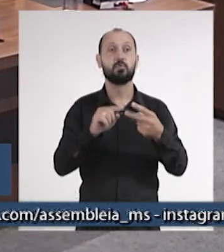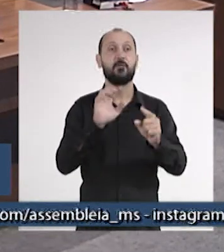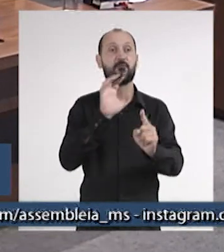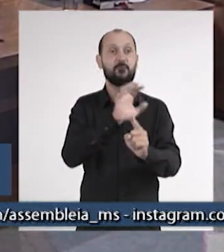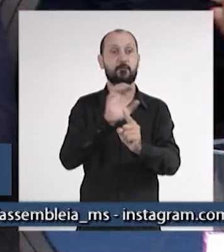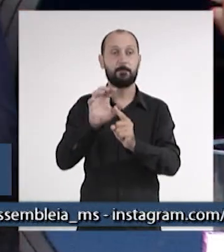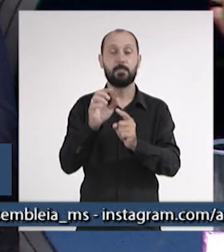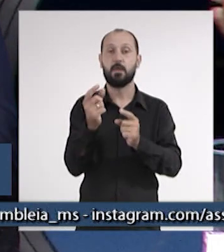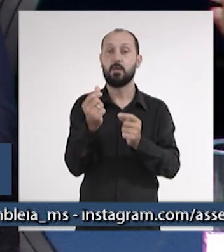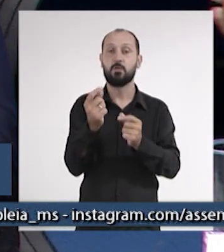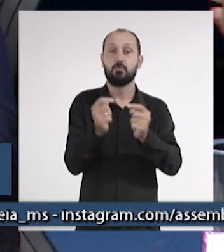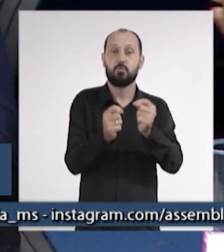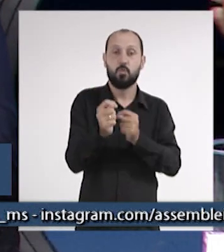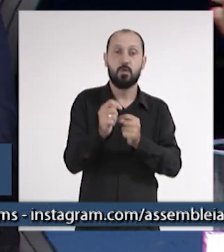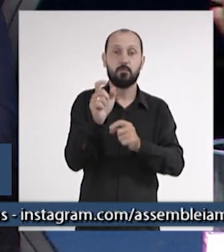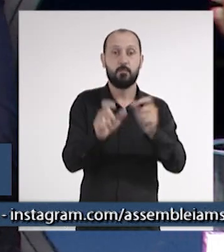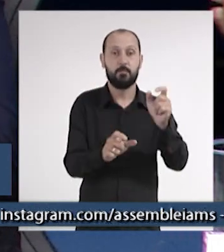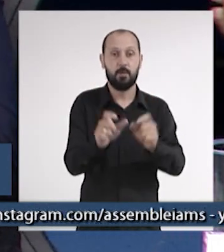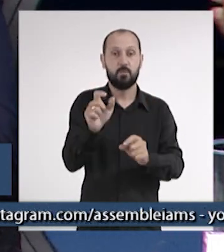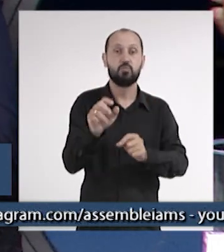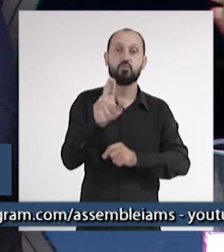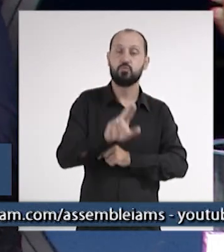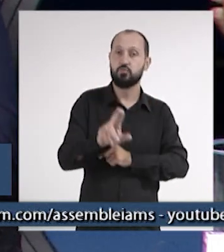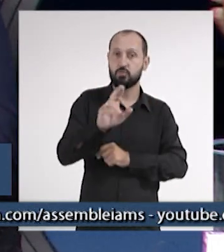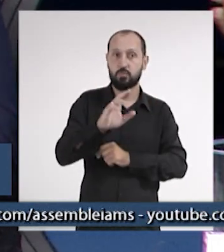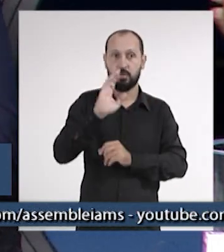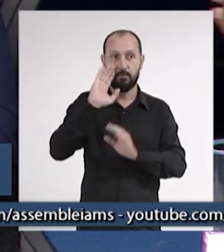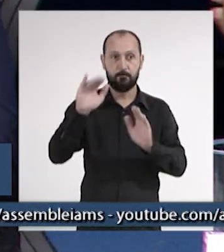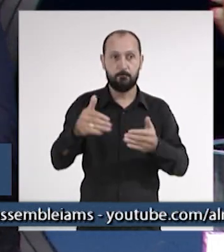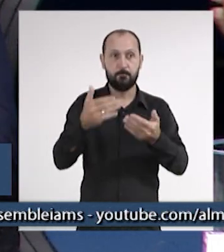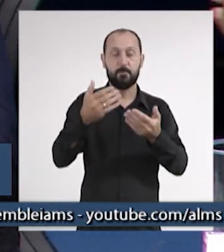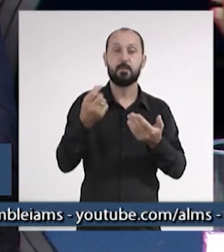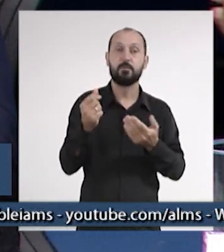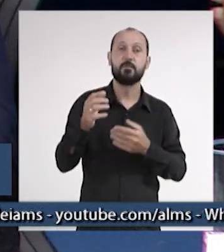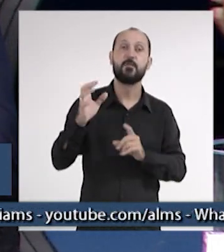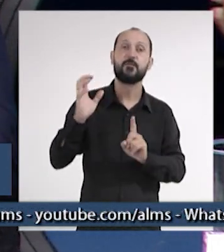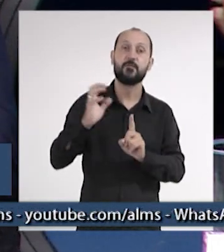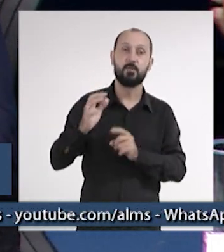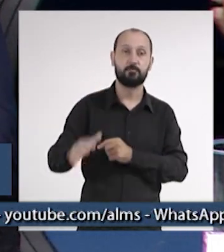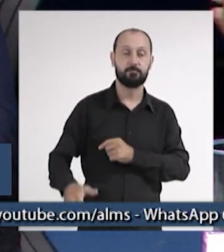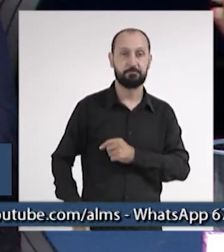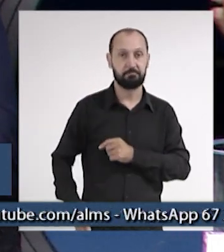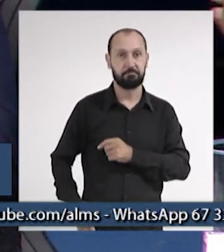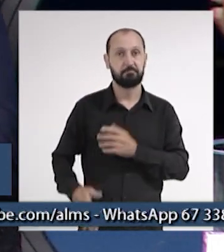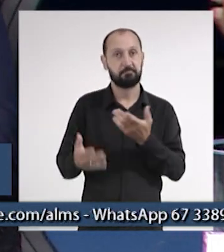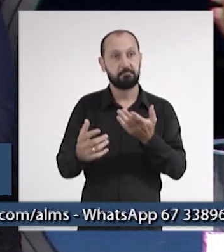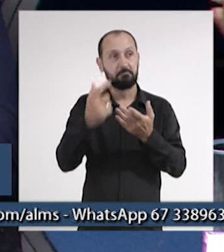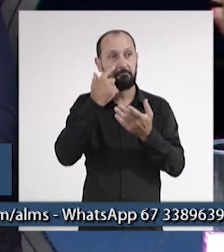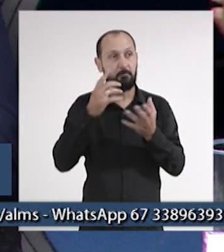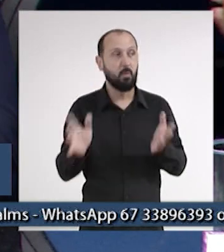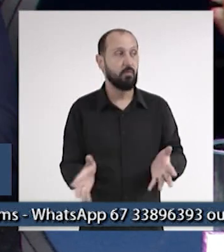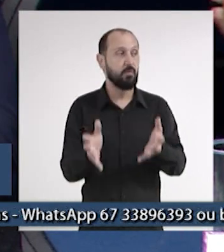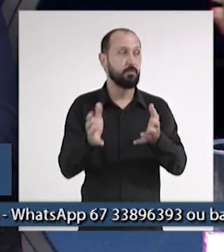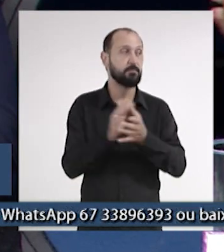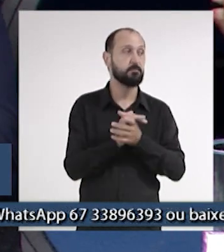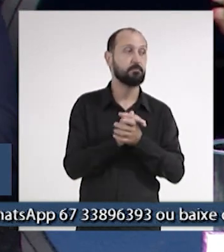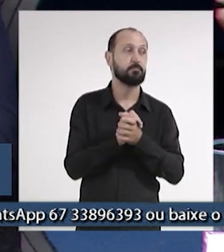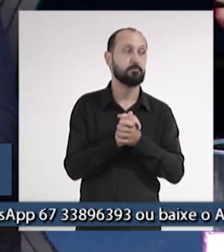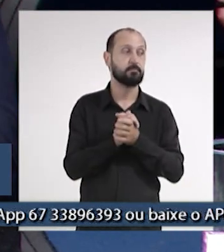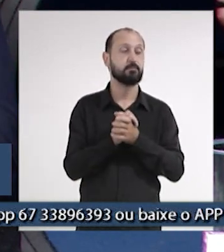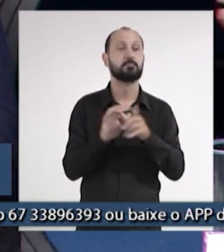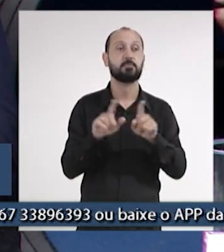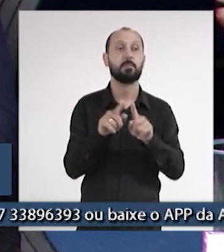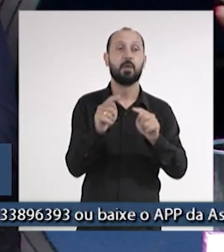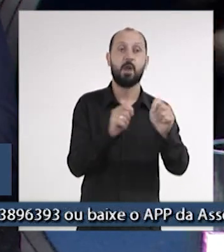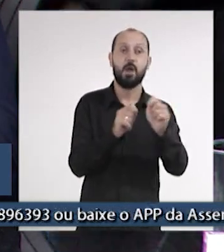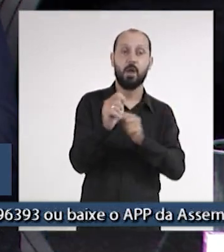a economia para o usuário, isso impactaria diretamente no seu bolso, o que é um forte fator de incentivo, e também a